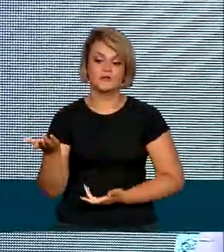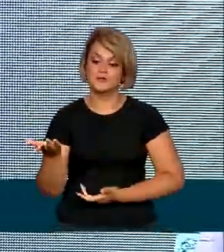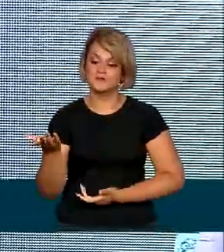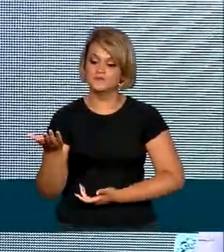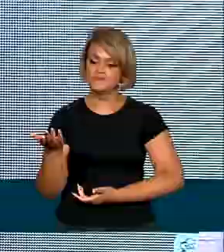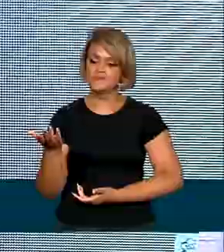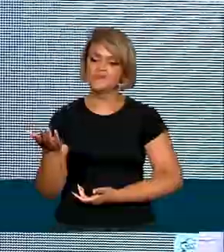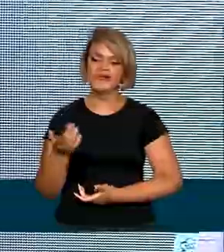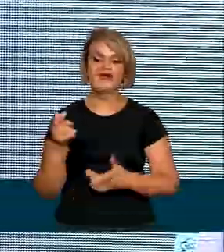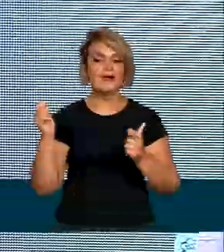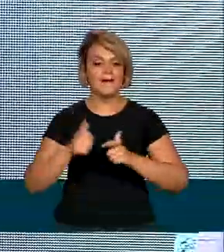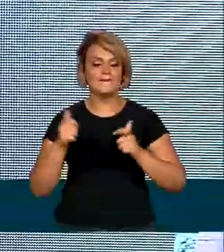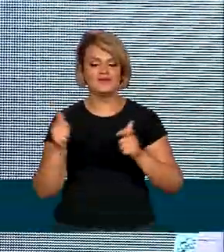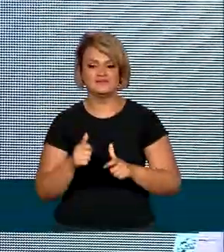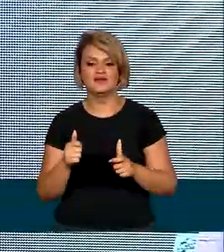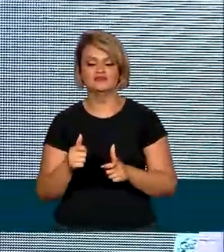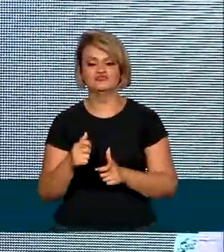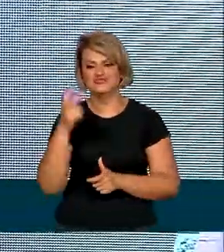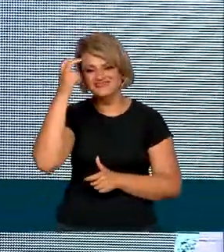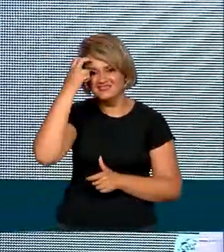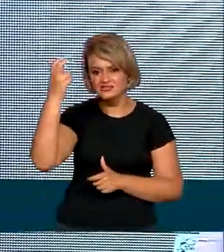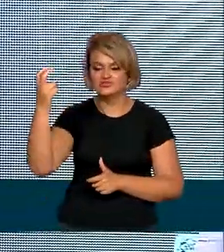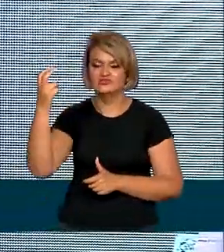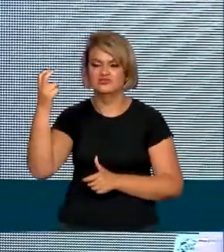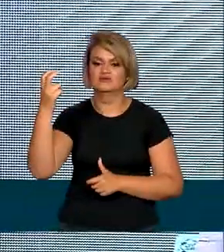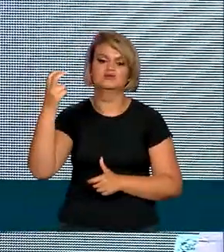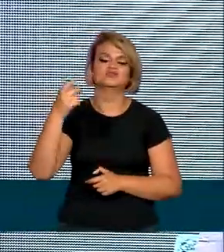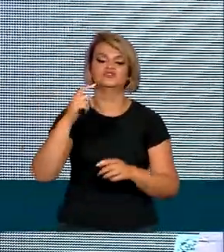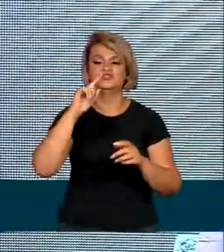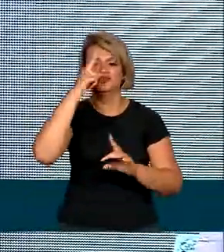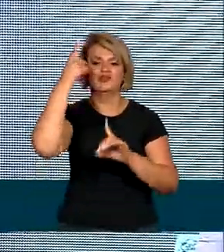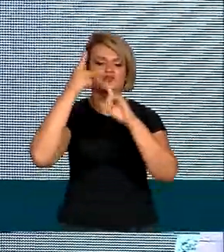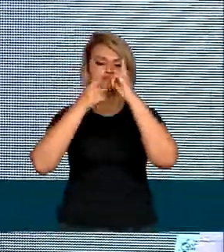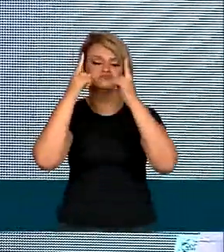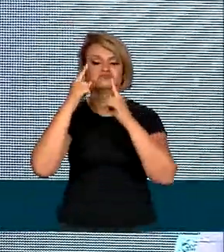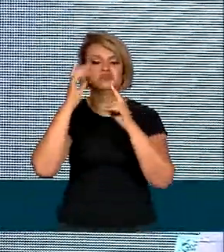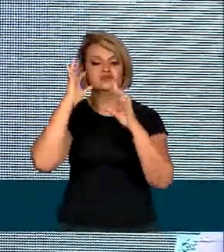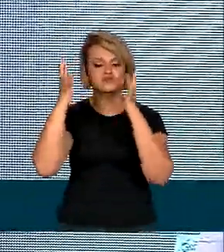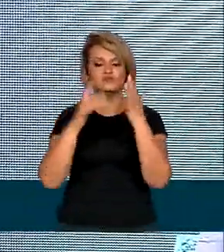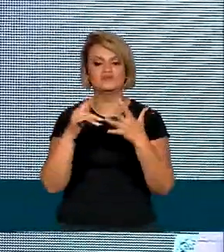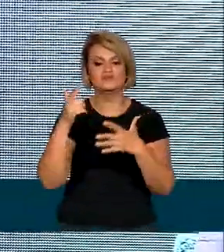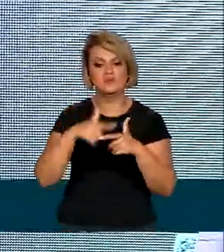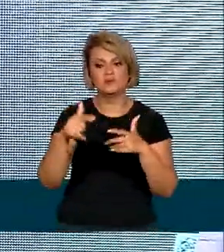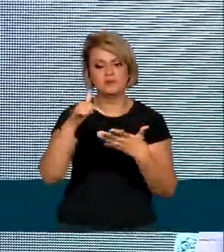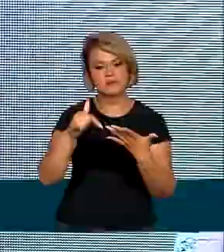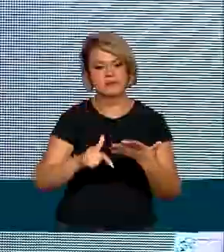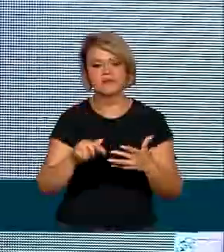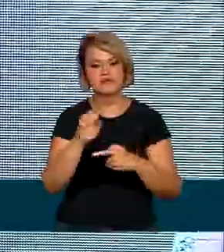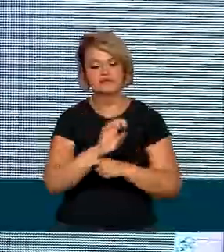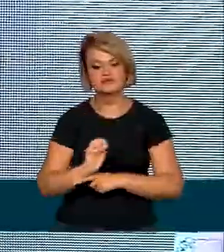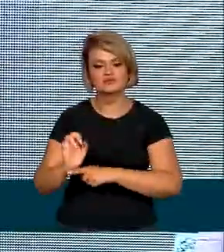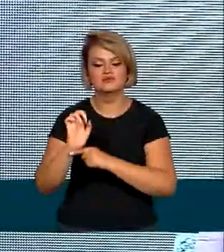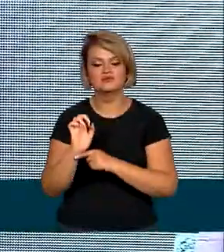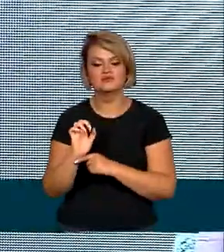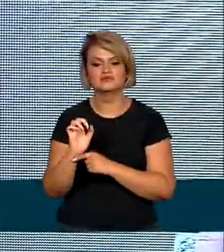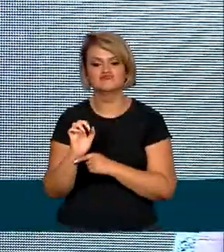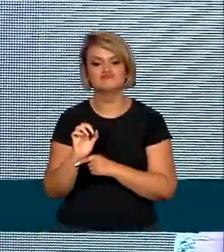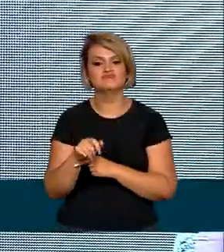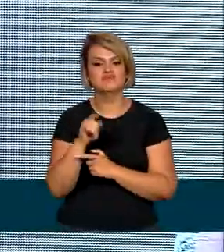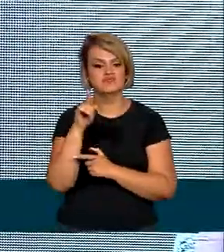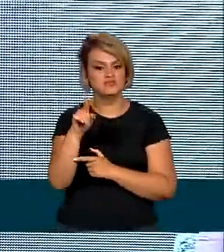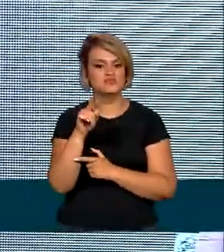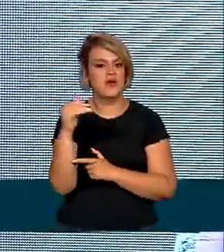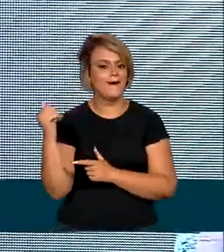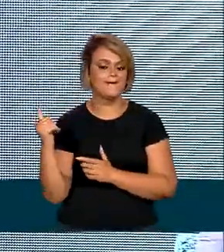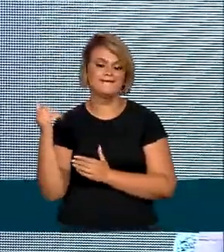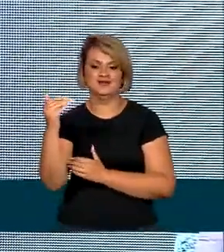a capacidade inteligência de criação para solução de problemas locais regionais é muito